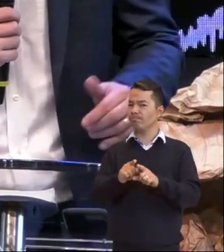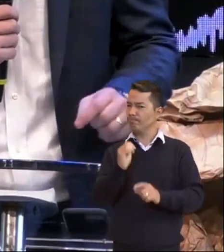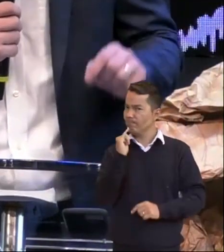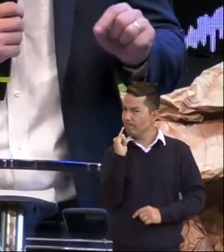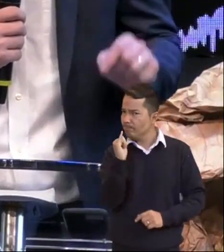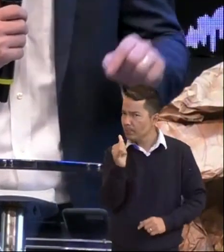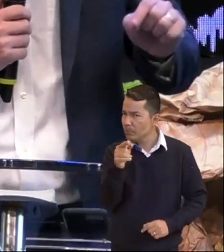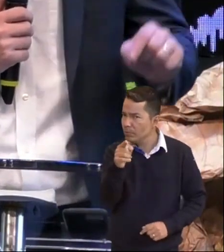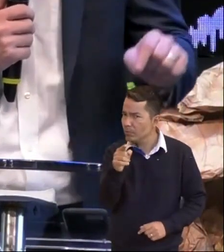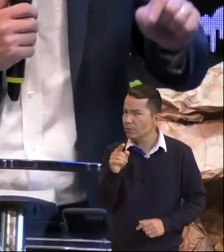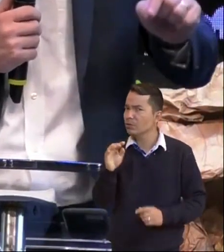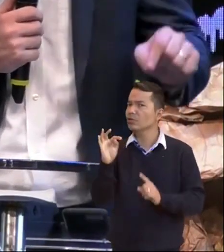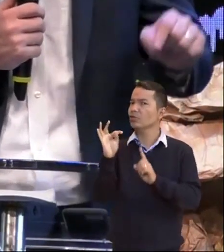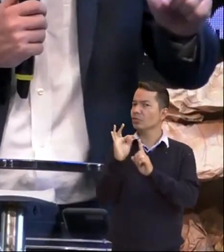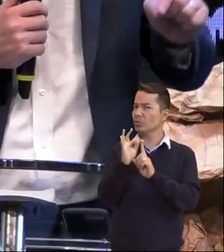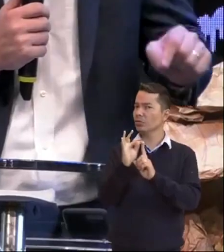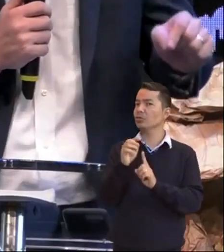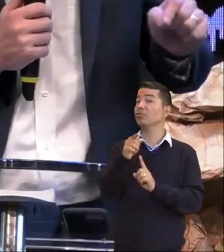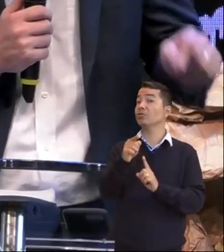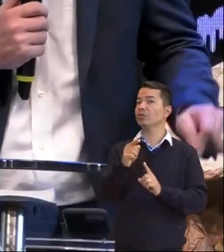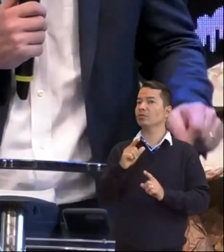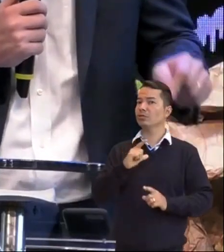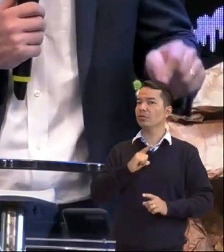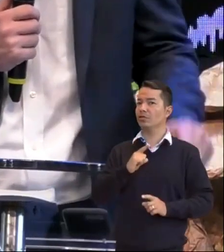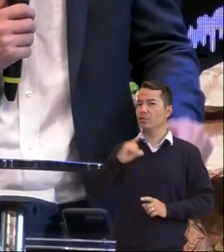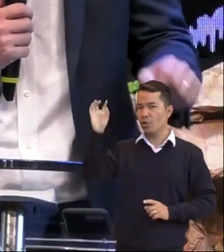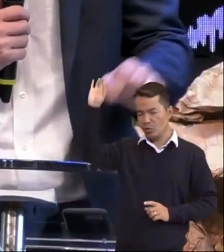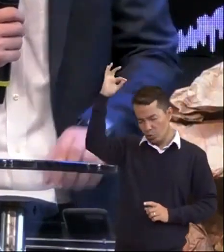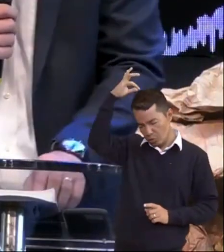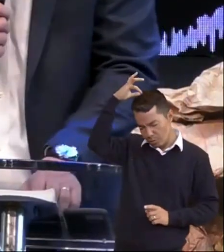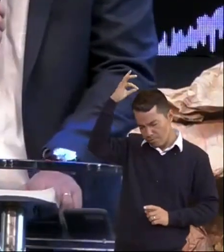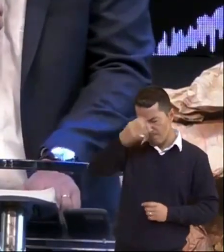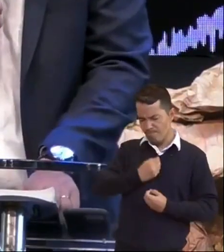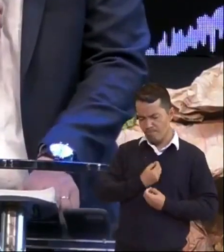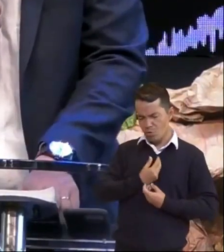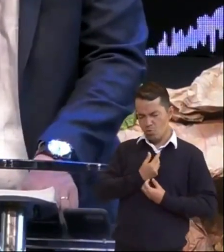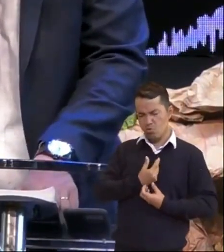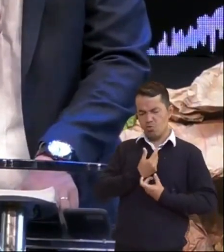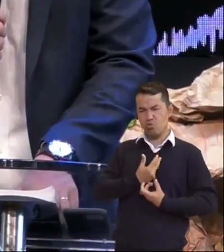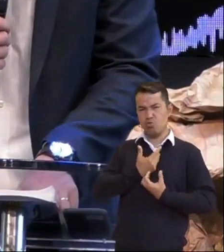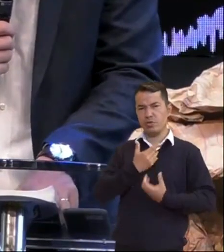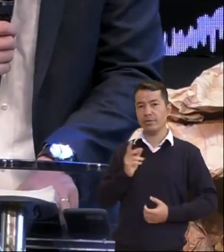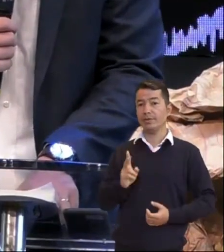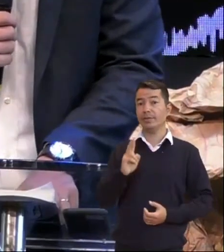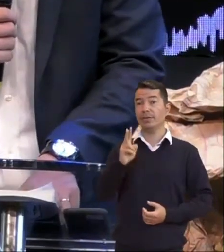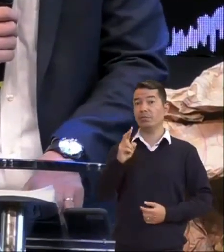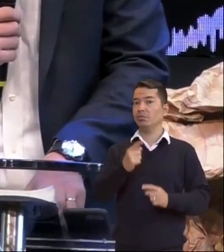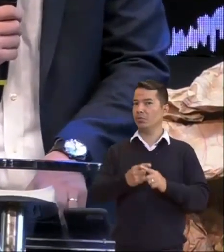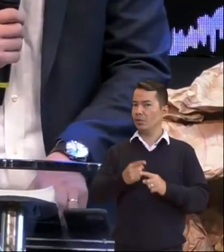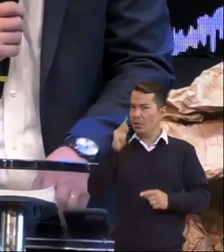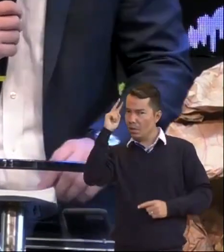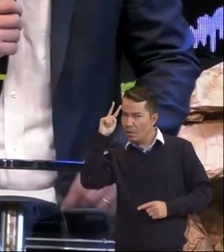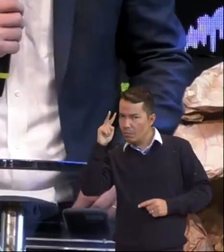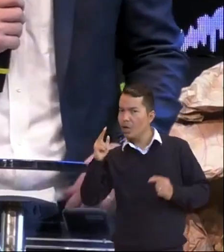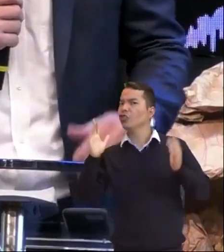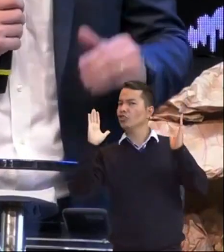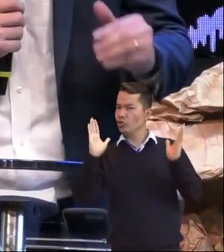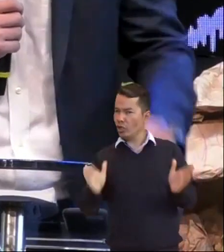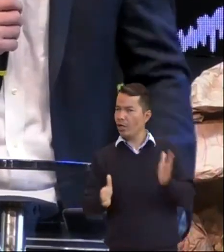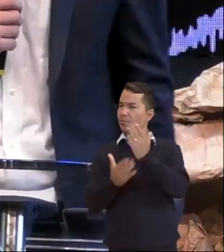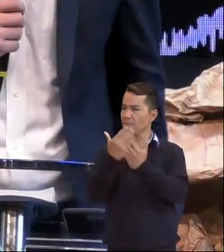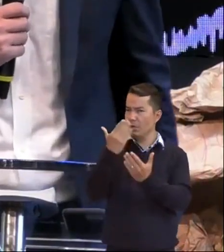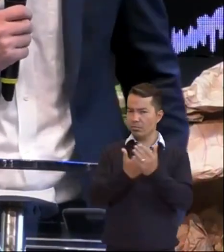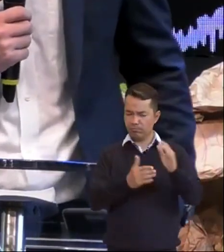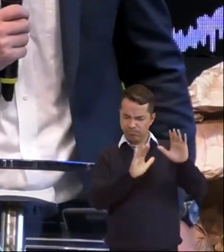de que mantenha viva a chama do dom de Deus que está em você, mediante a imposição das minhas mãos.